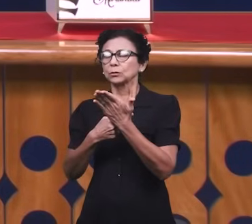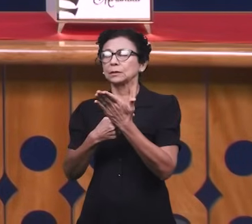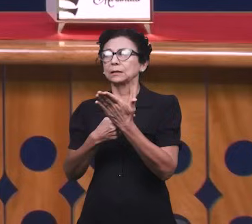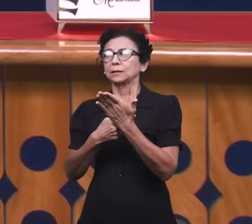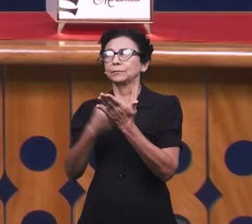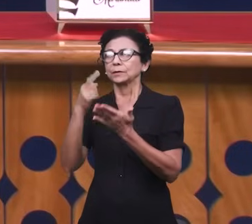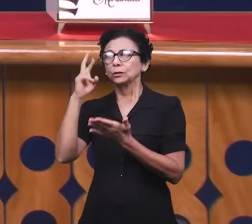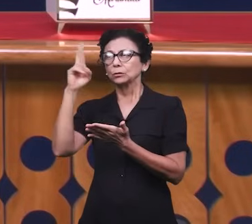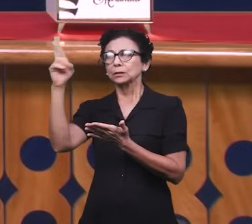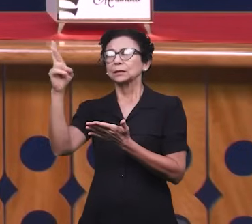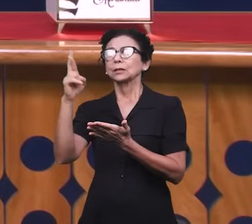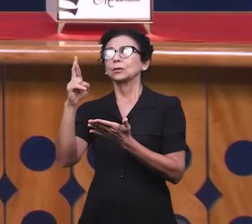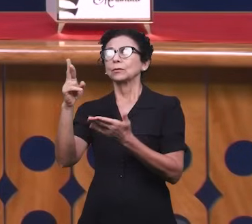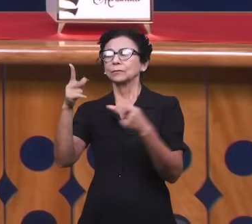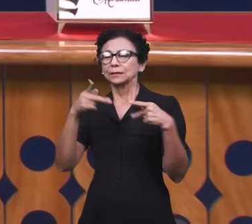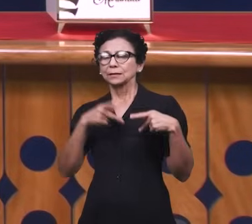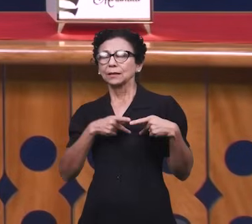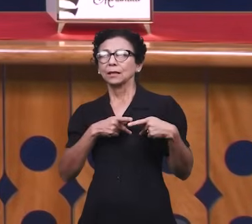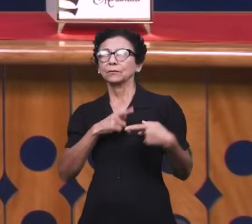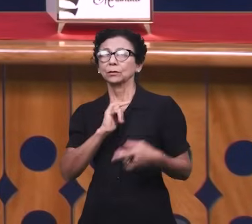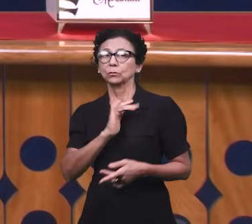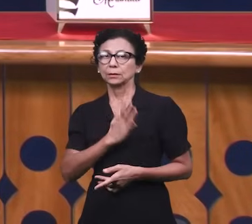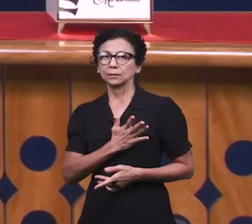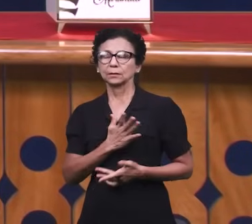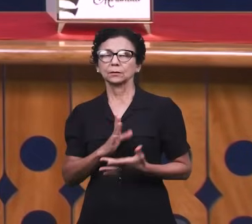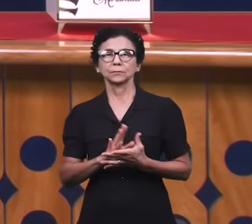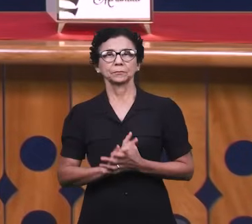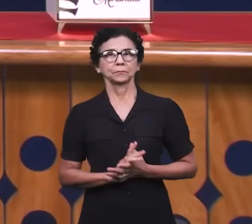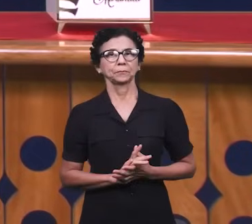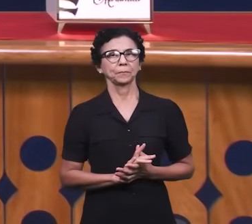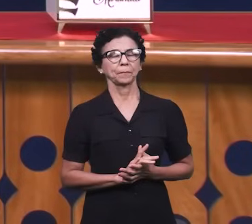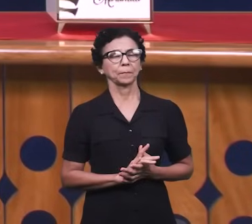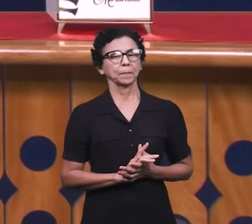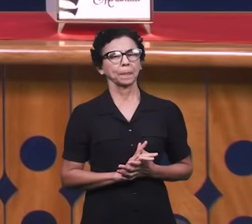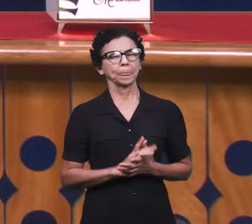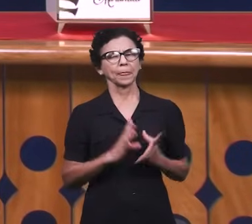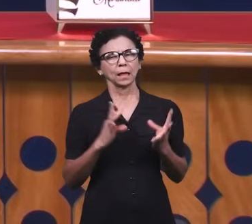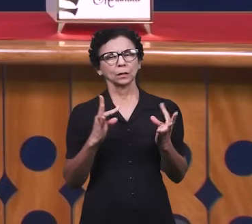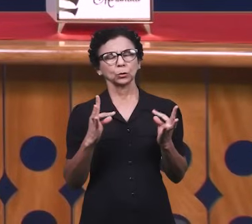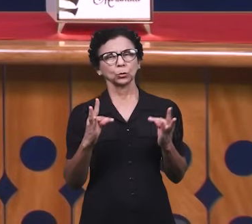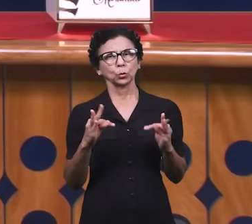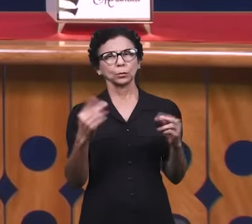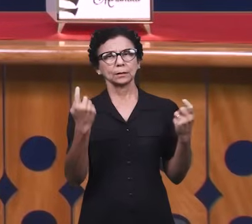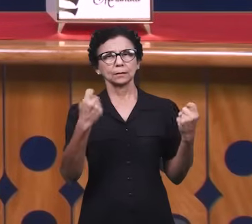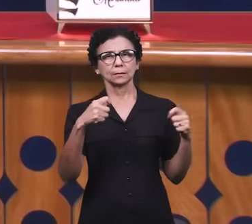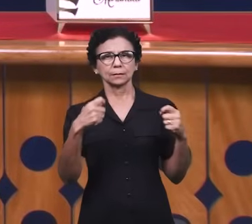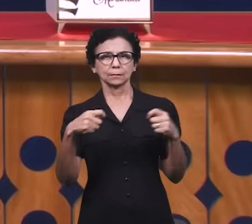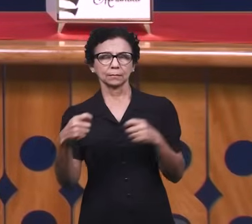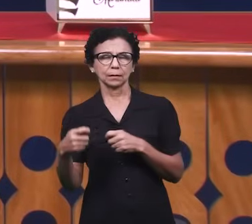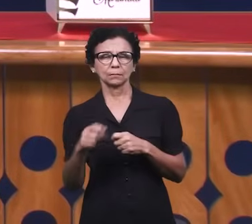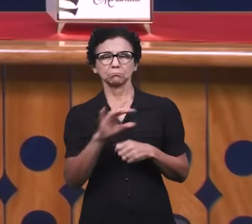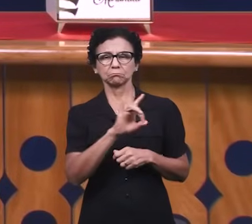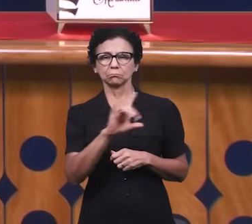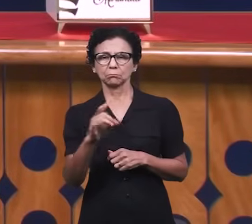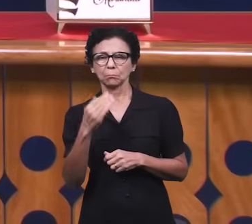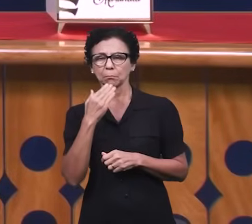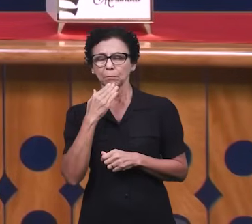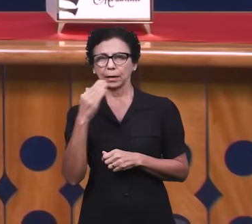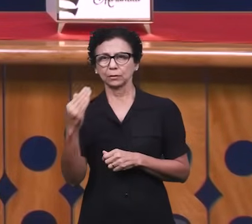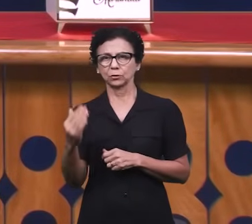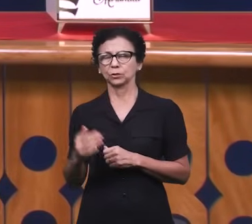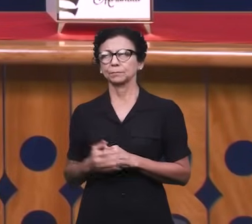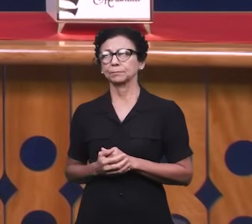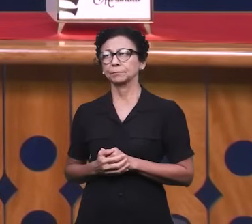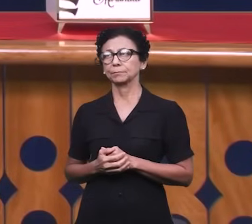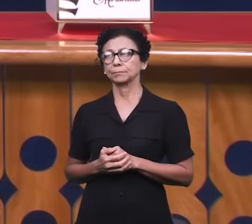Pedimos que abençoe as outras necessidades, tudo aquilo que os teus servos estão colocando diante de ti neste momento,